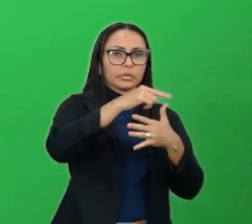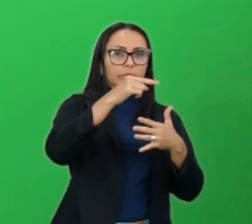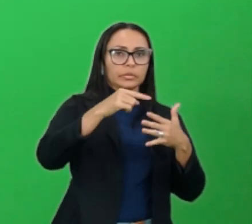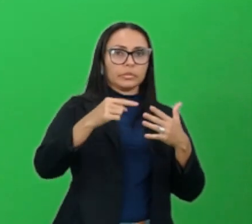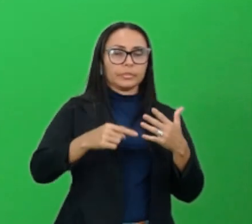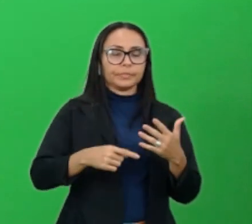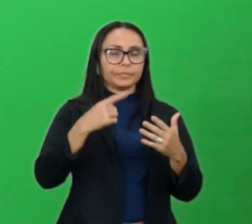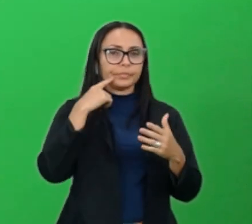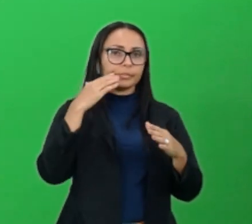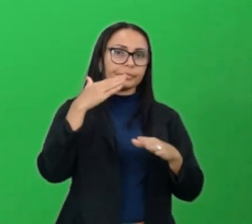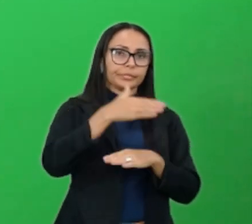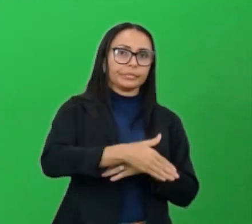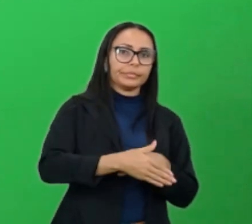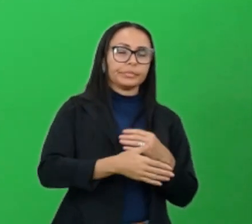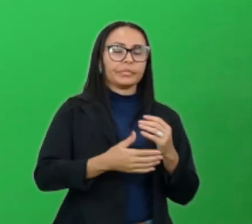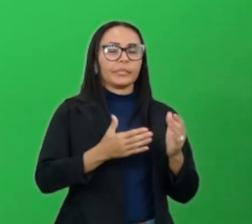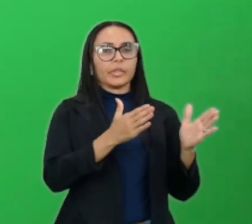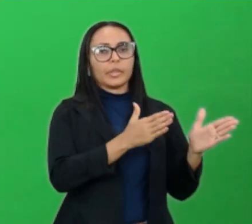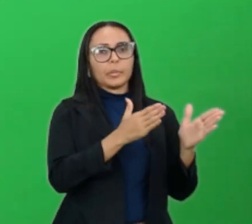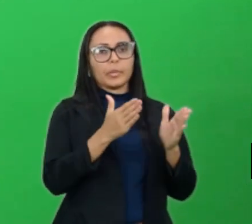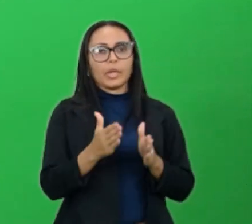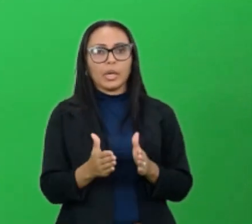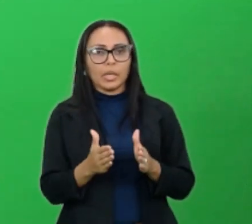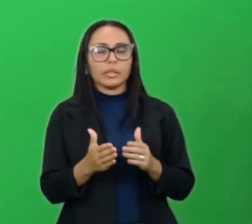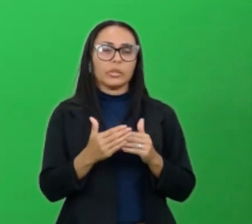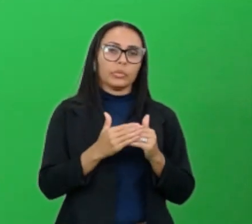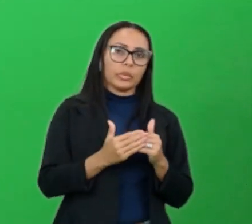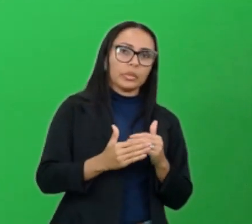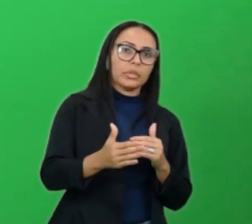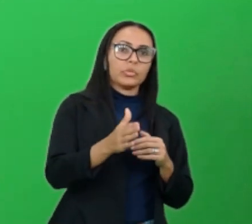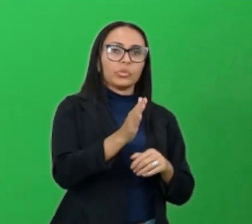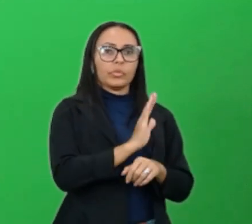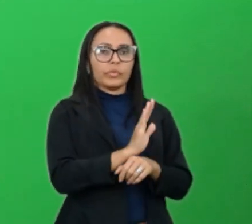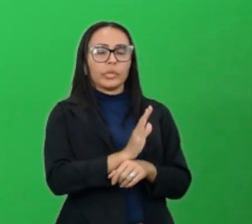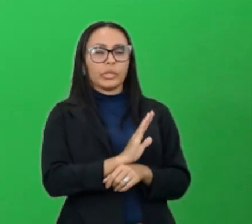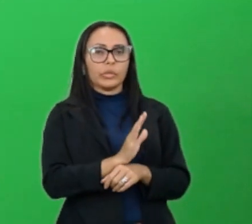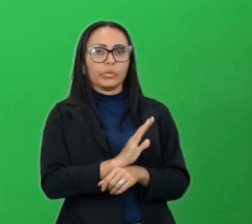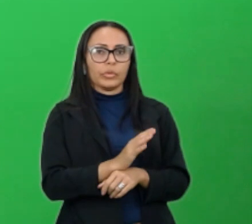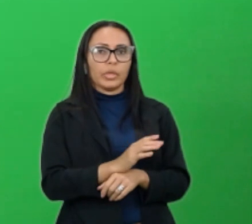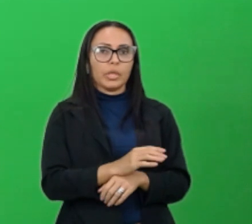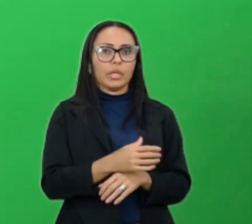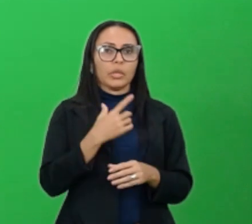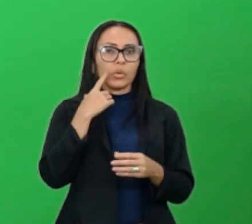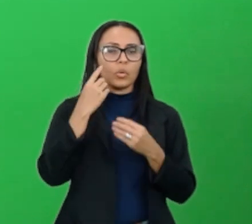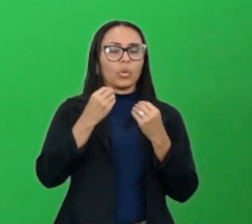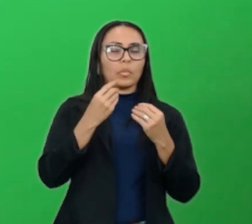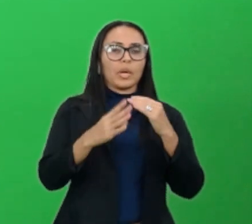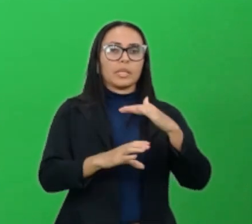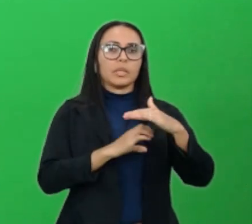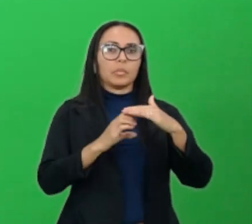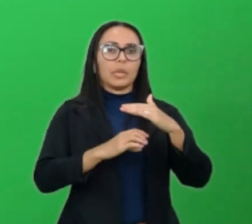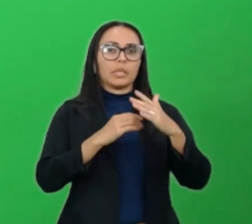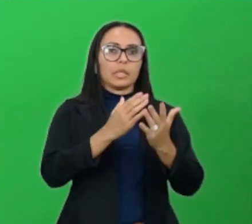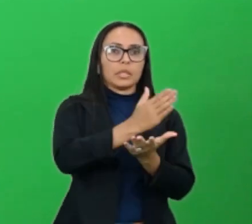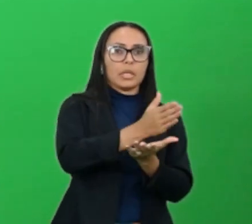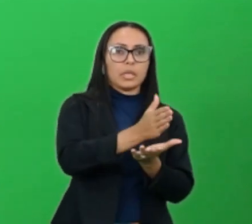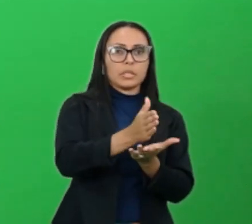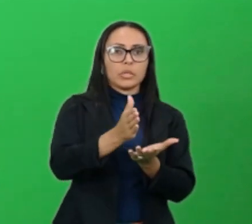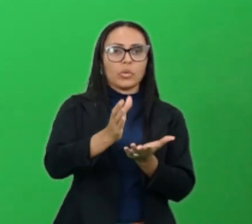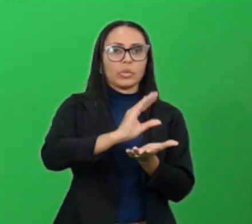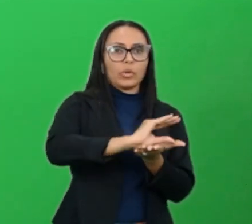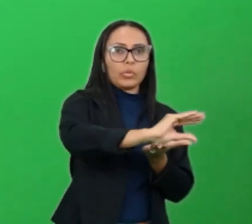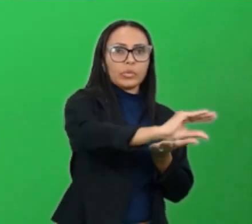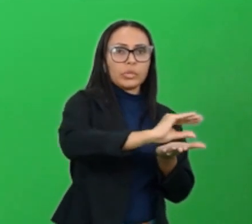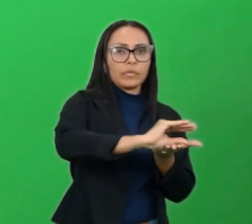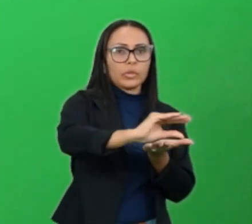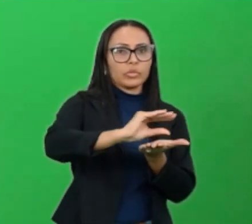parte inicial desse vídeo, eles revelam como as empresas direcionam os investimentos às atividades de P&D.